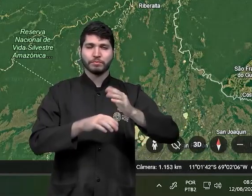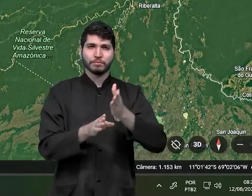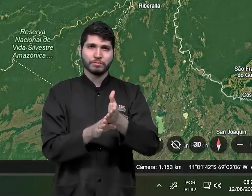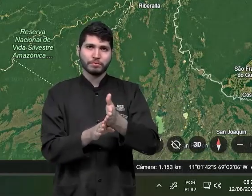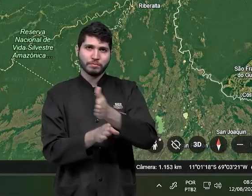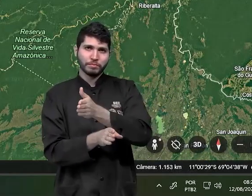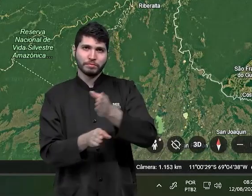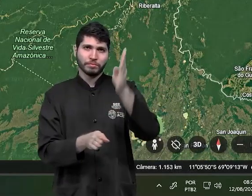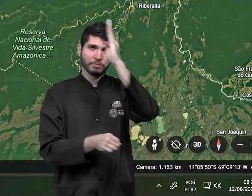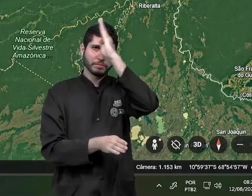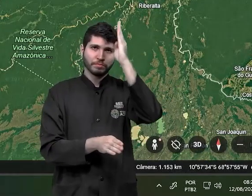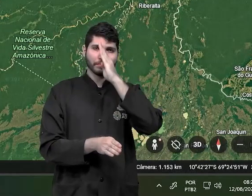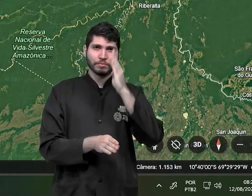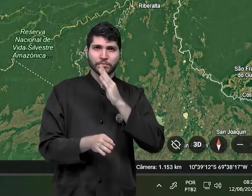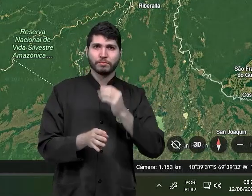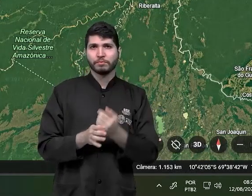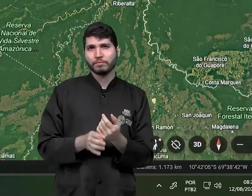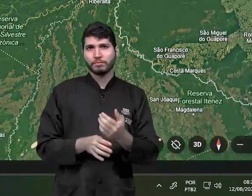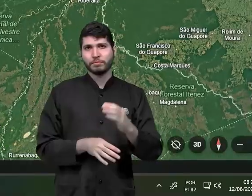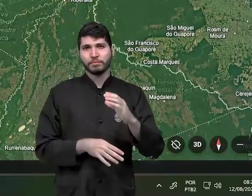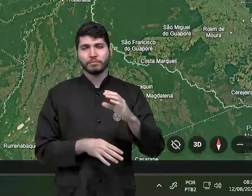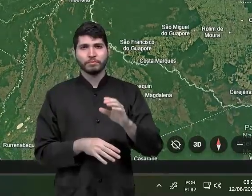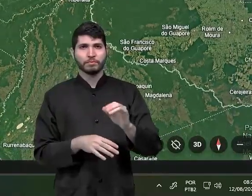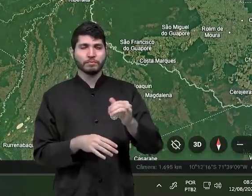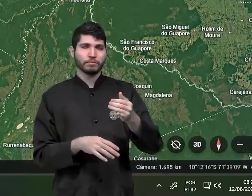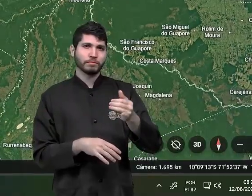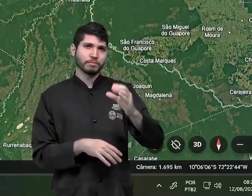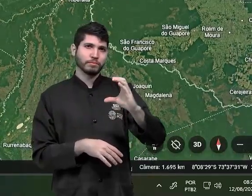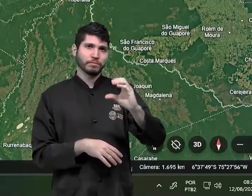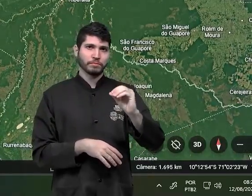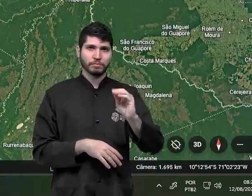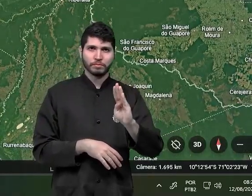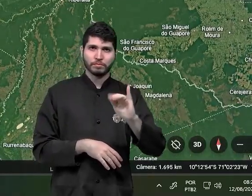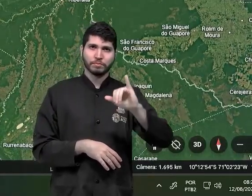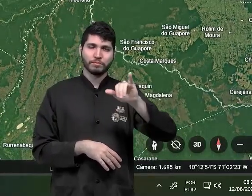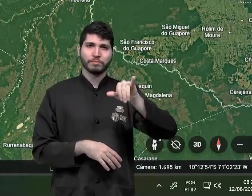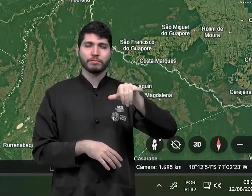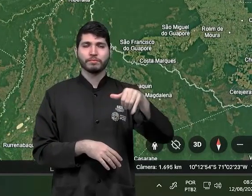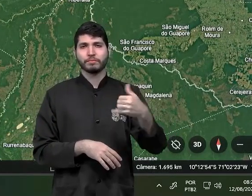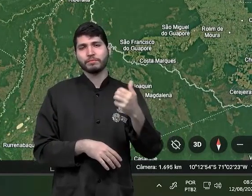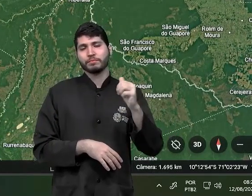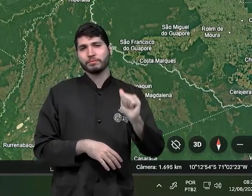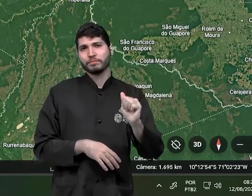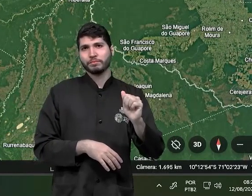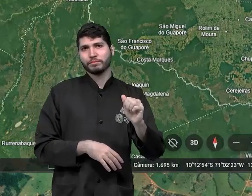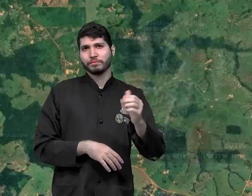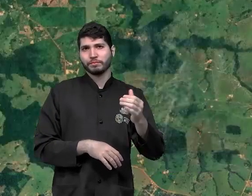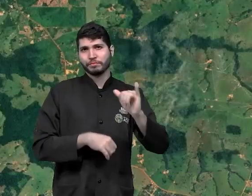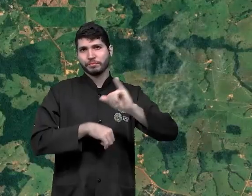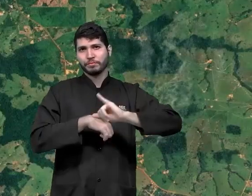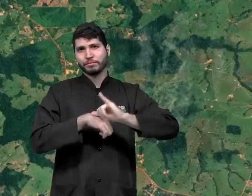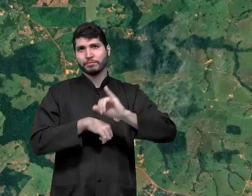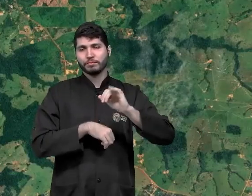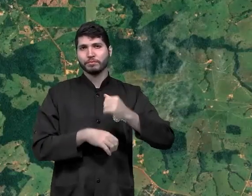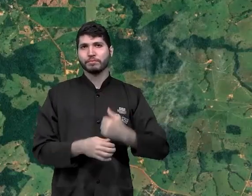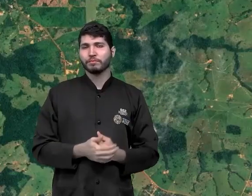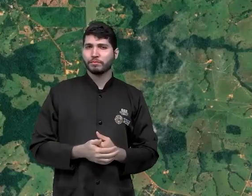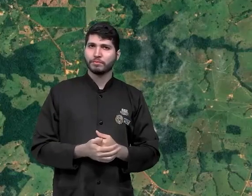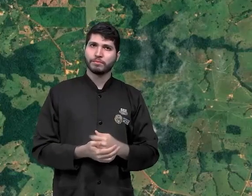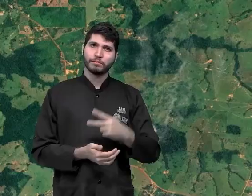Brasil. Cobija é uma cidade boliviana. Ah, professor, e o que é que isso tem a ver com a nossa aula de